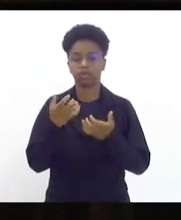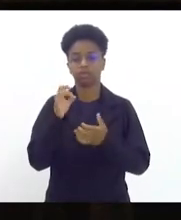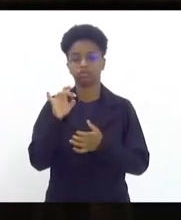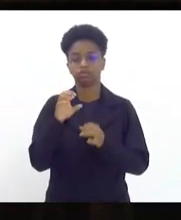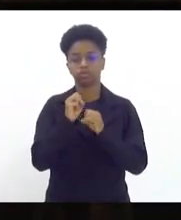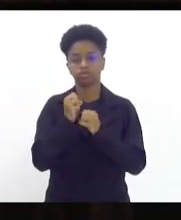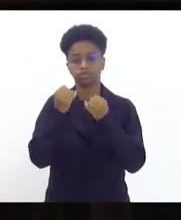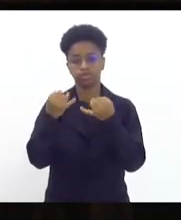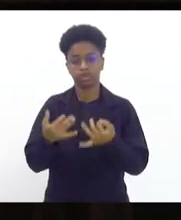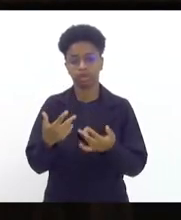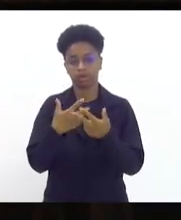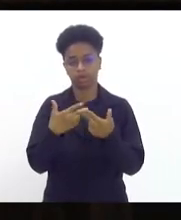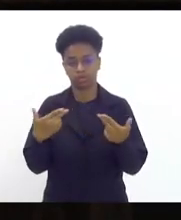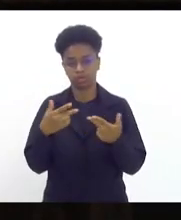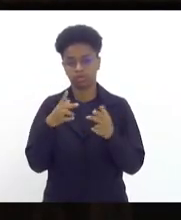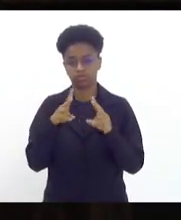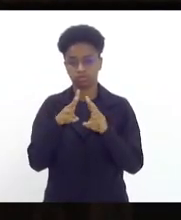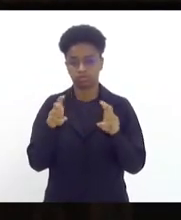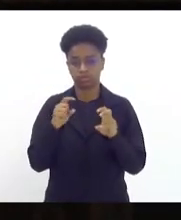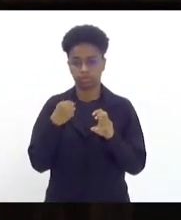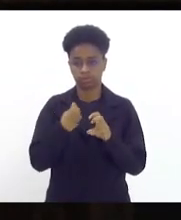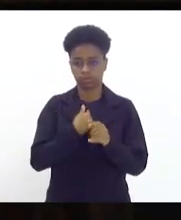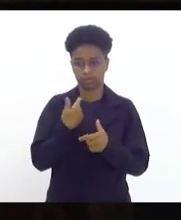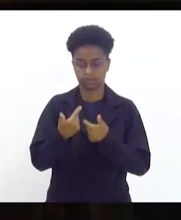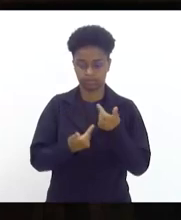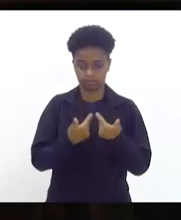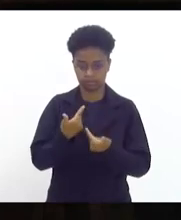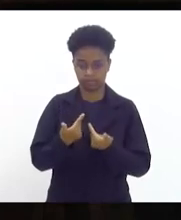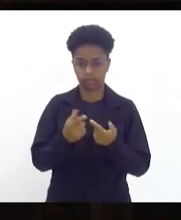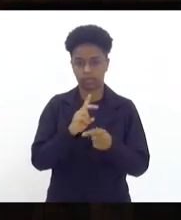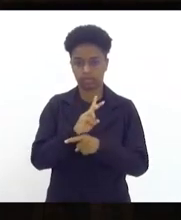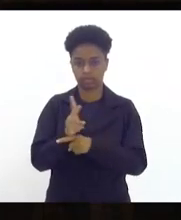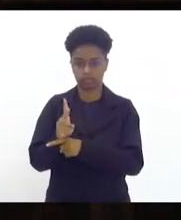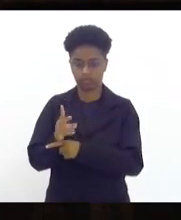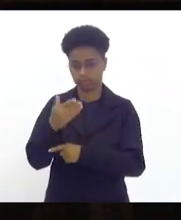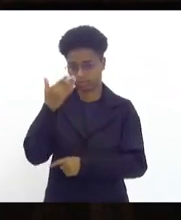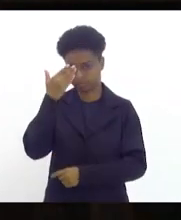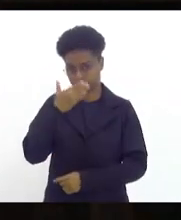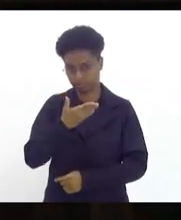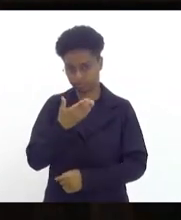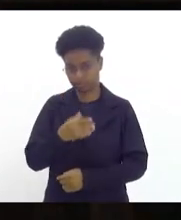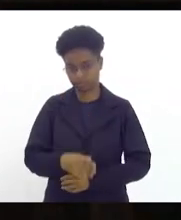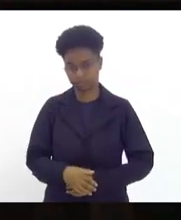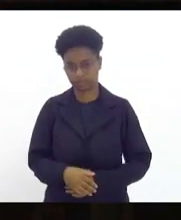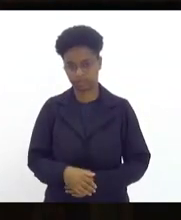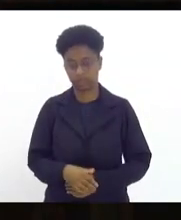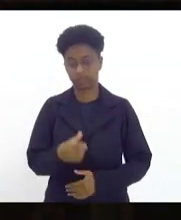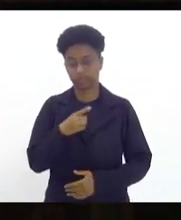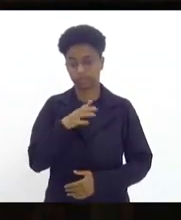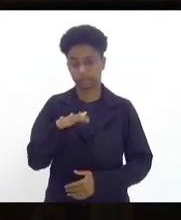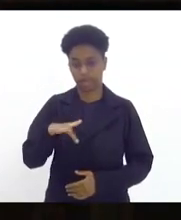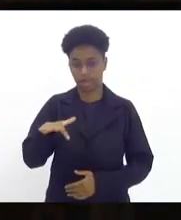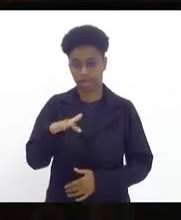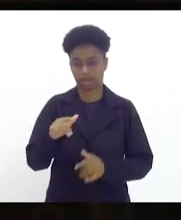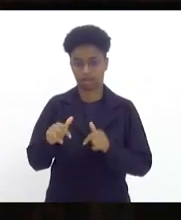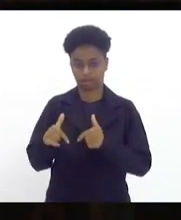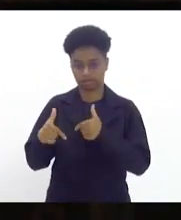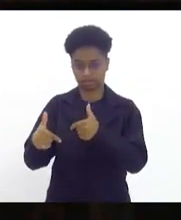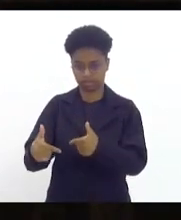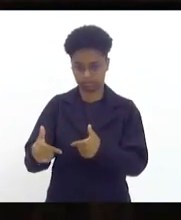algumas coisas sobre o nosso serviço segurança presente né Nós temos uma área de atuação